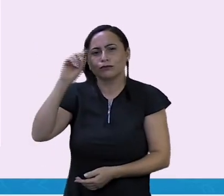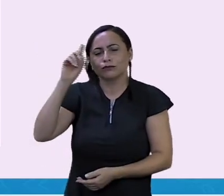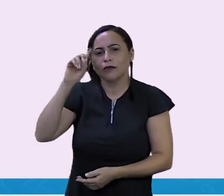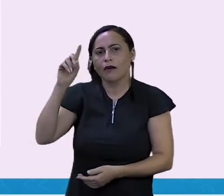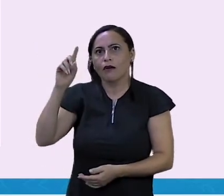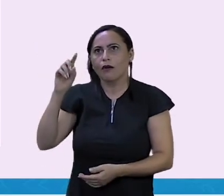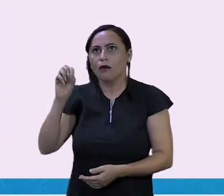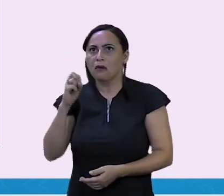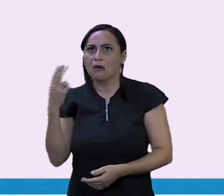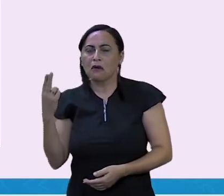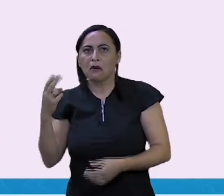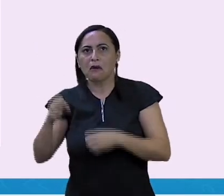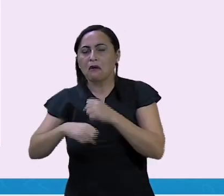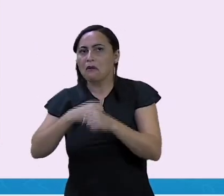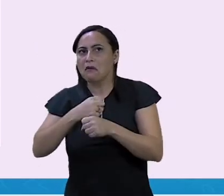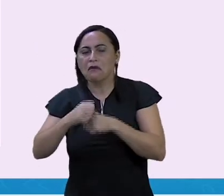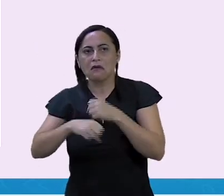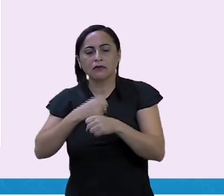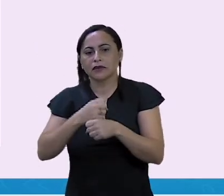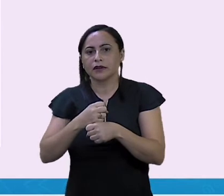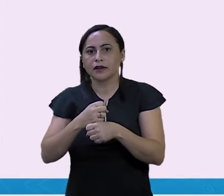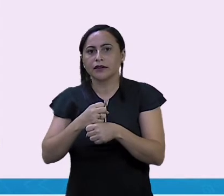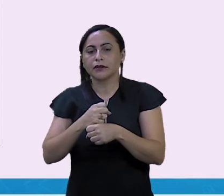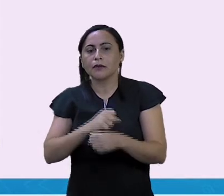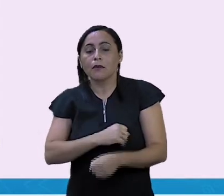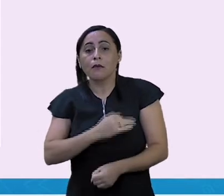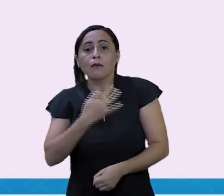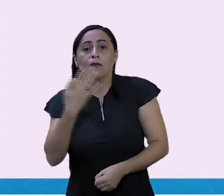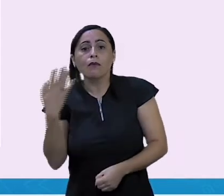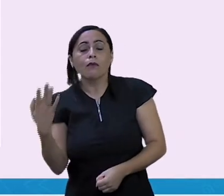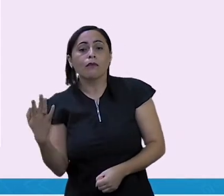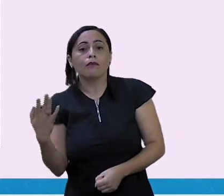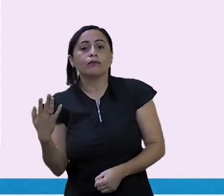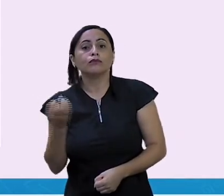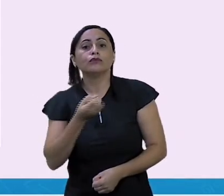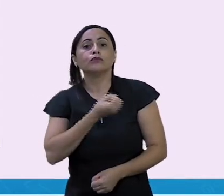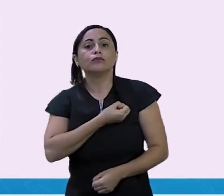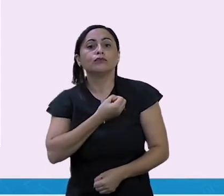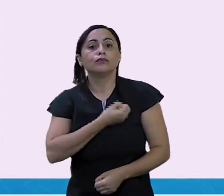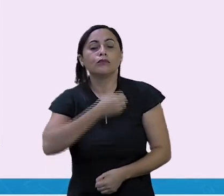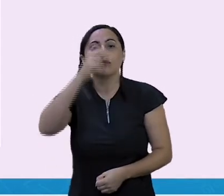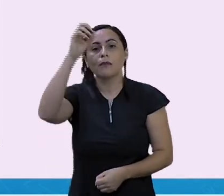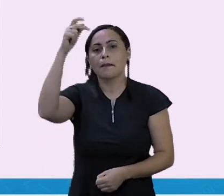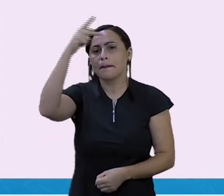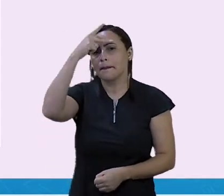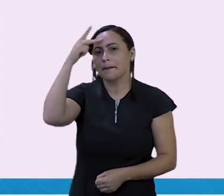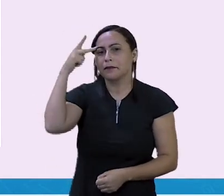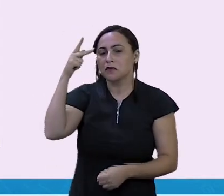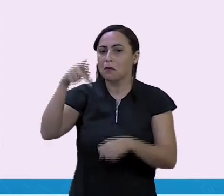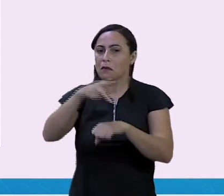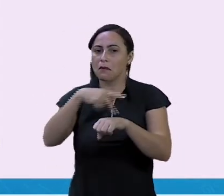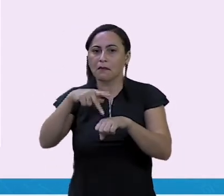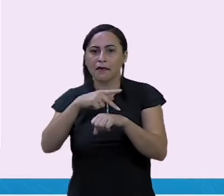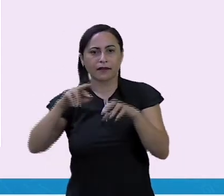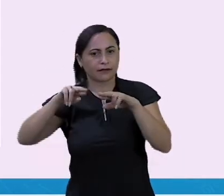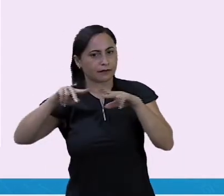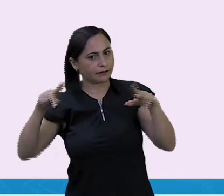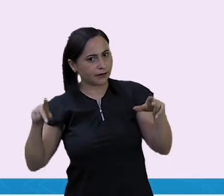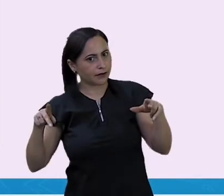para calcular número de pessoas de um país, de um grupo social e